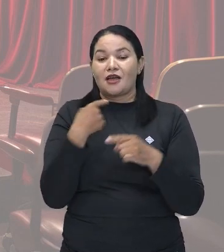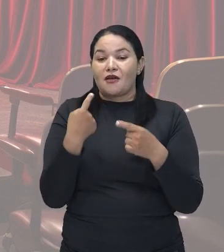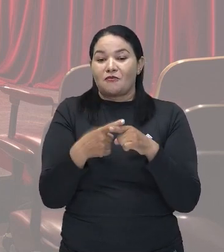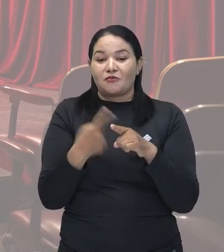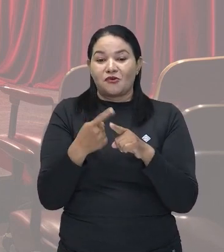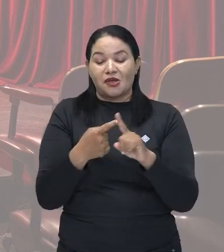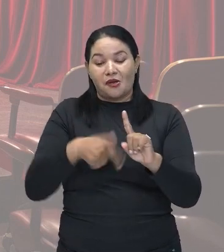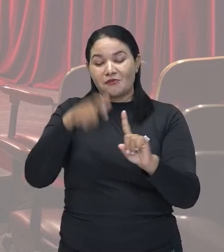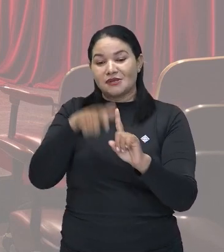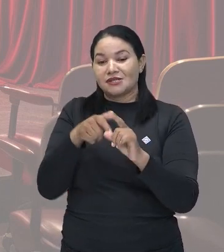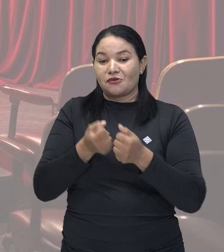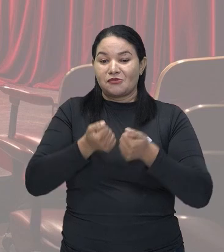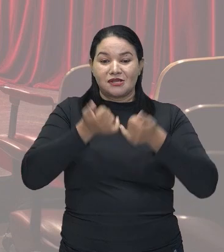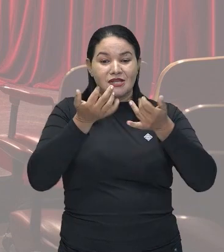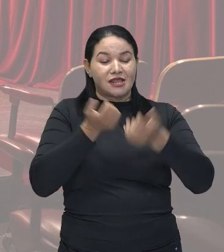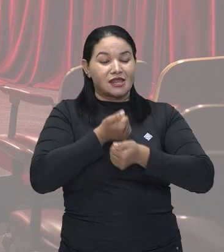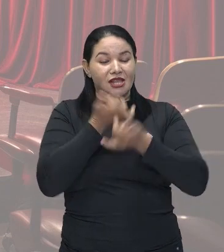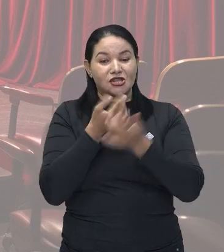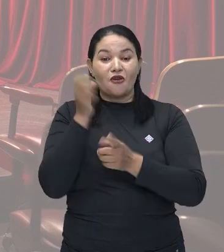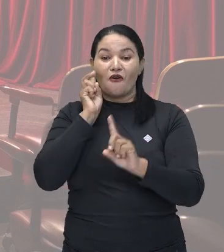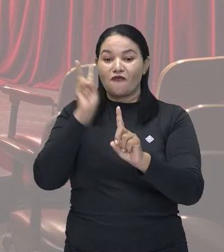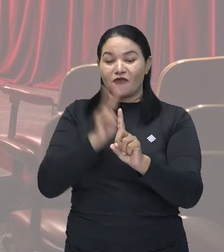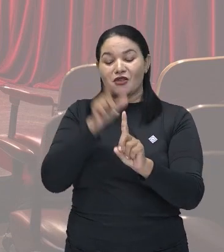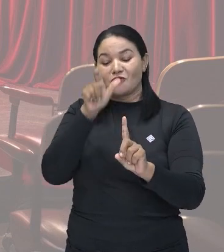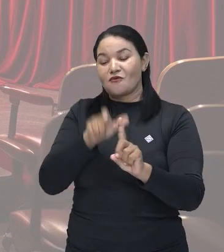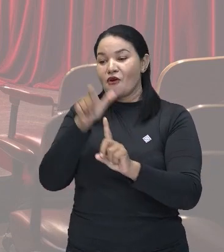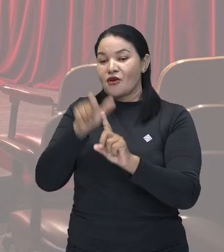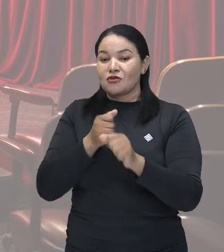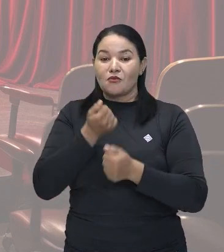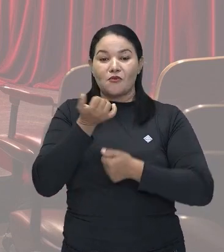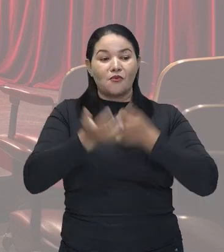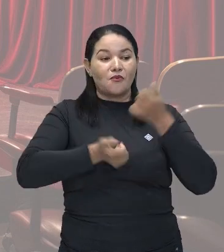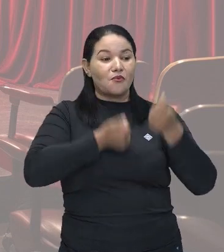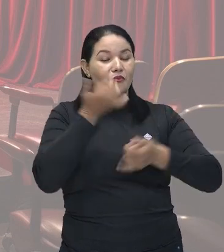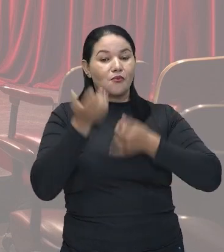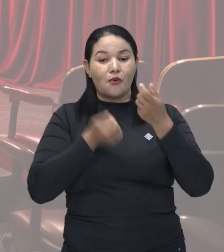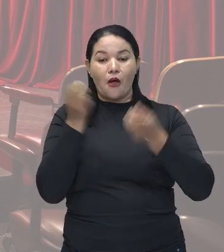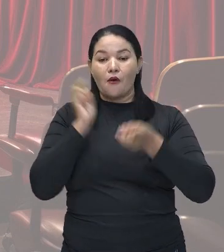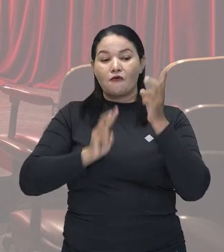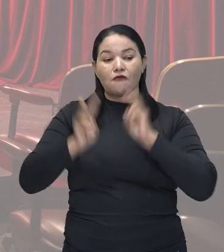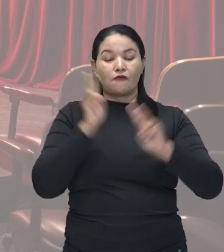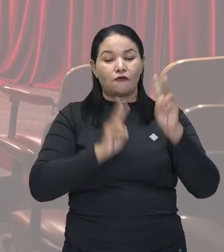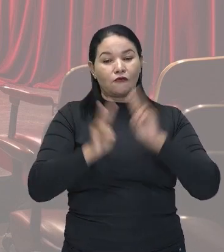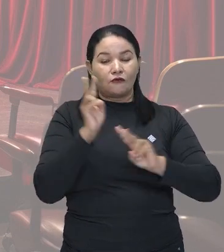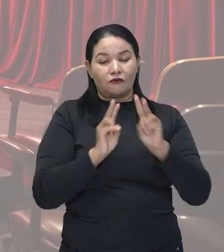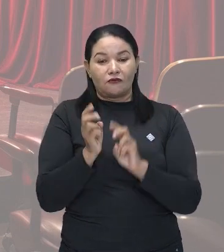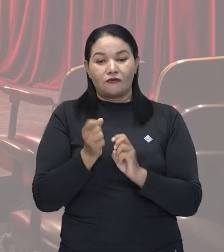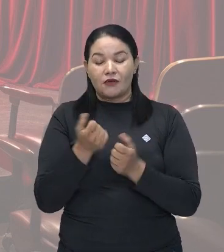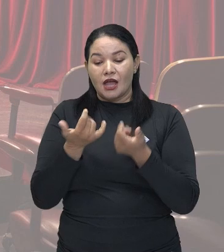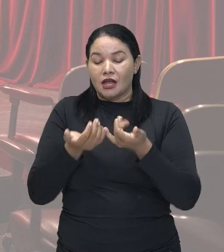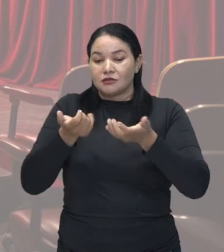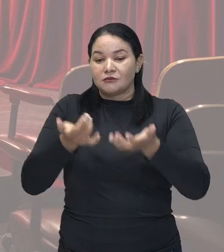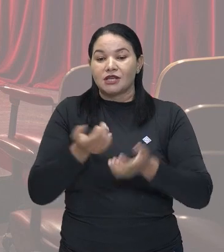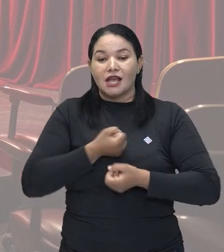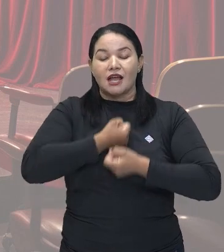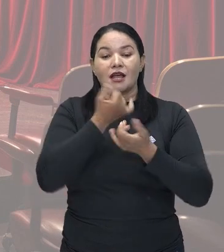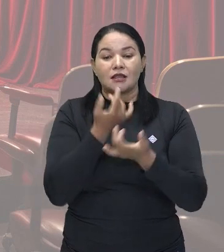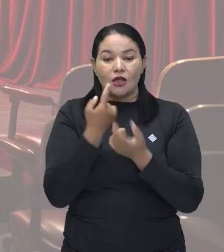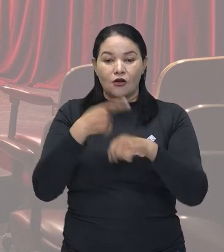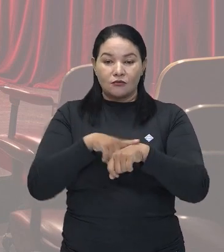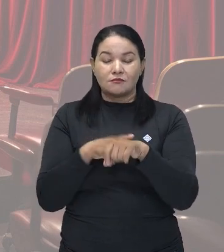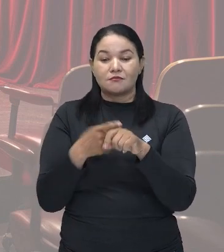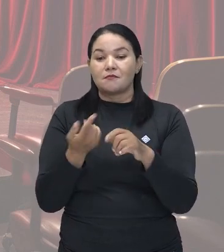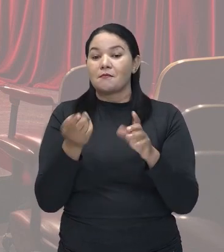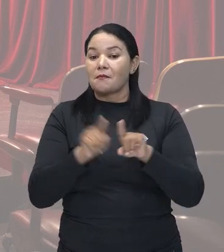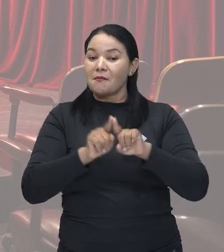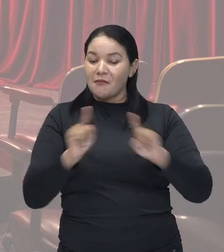apresentação teatral, a gente está vendo o quê? O ator que está lá encenando, né, vivendo, trazendo vida a esse personagem. Mas nos